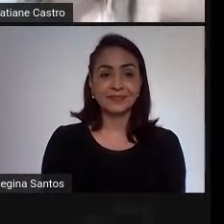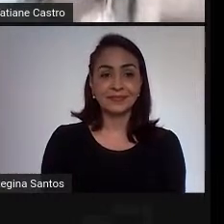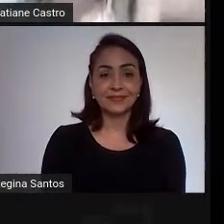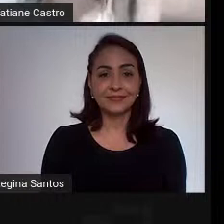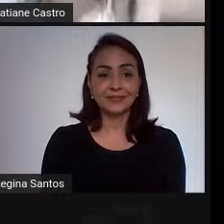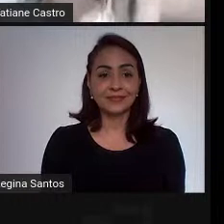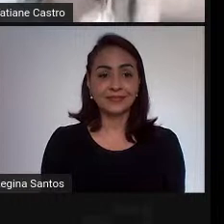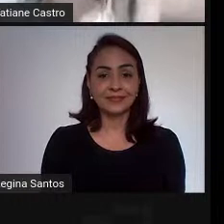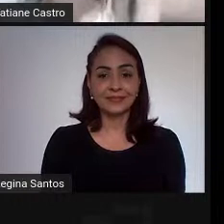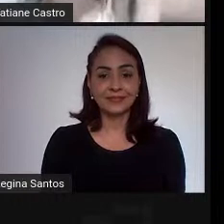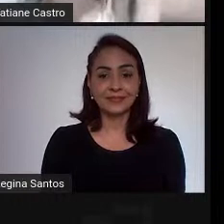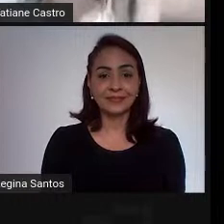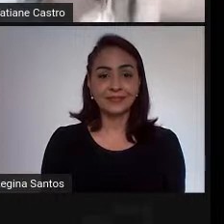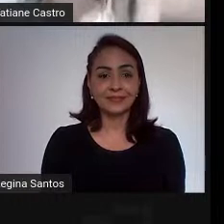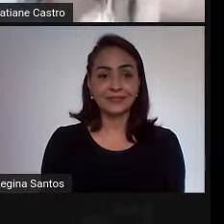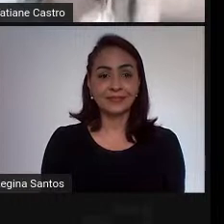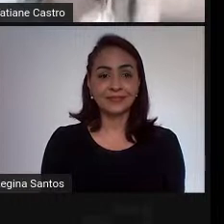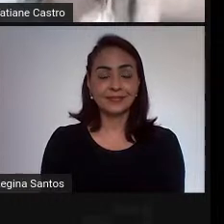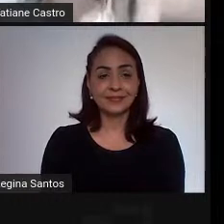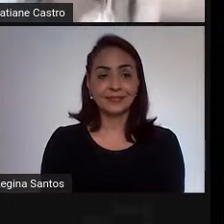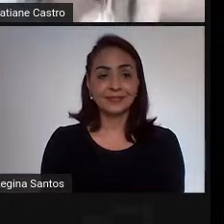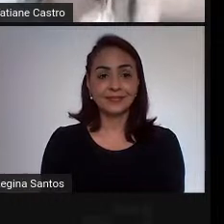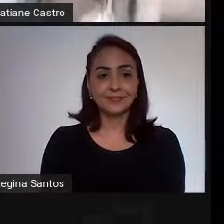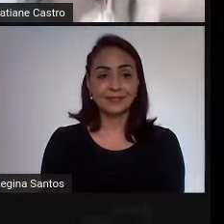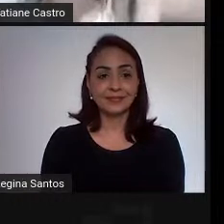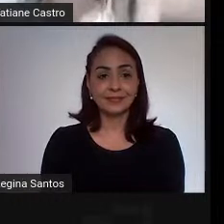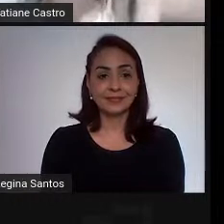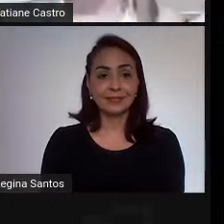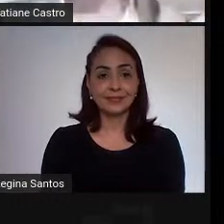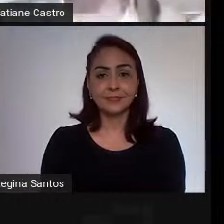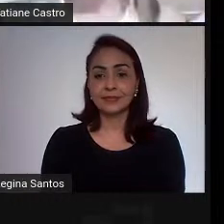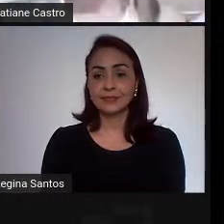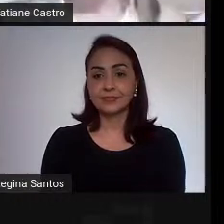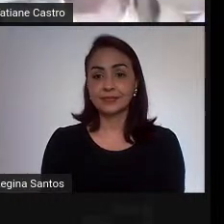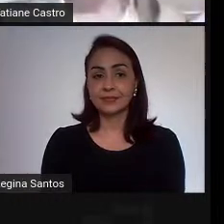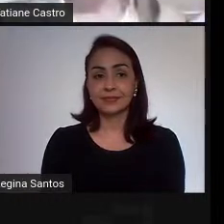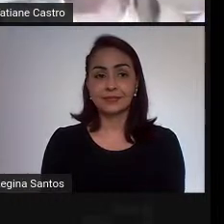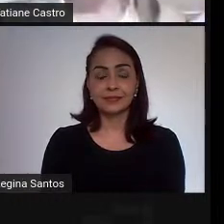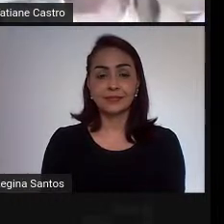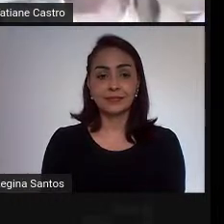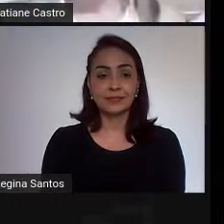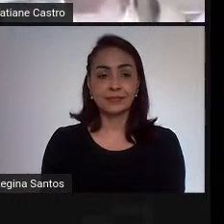Então, ... ...